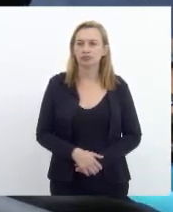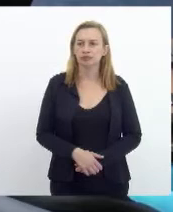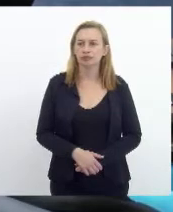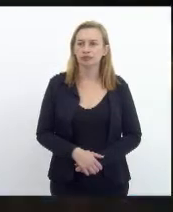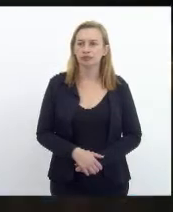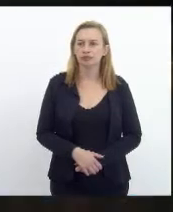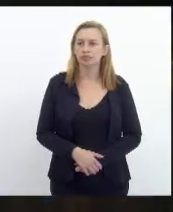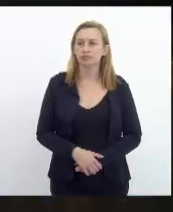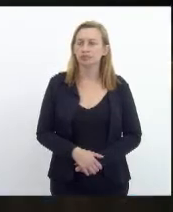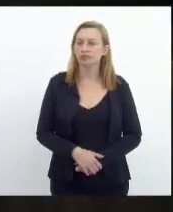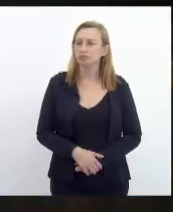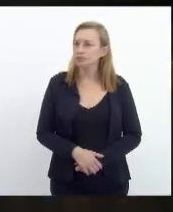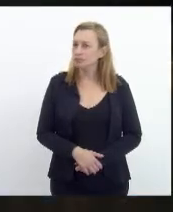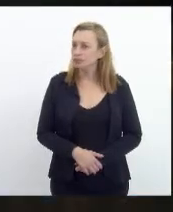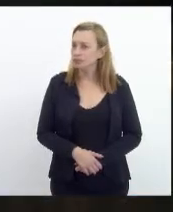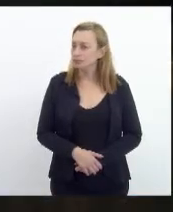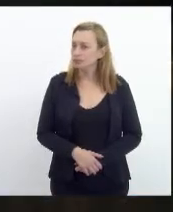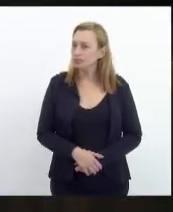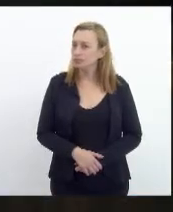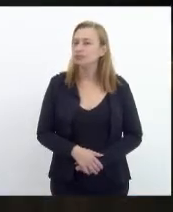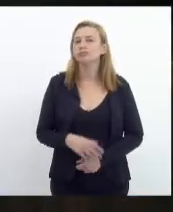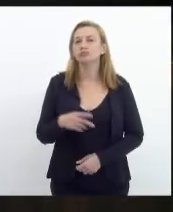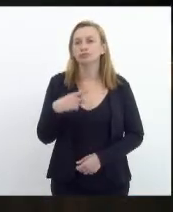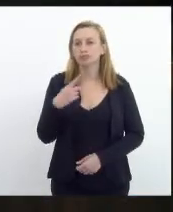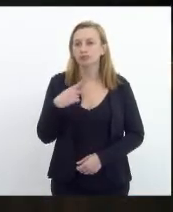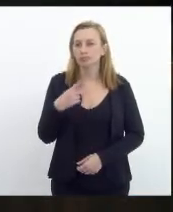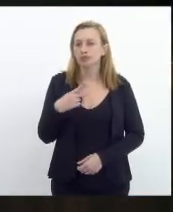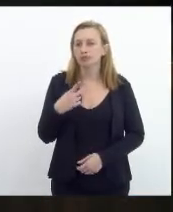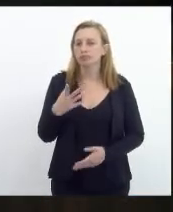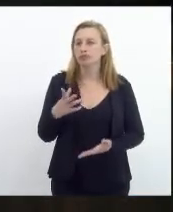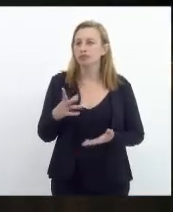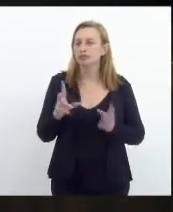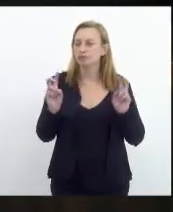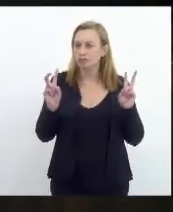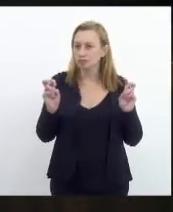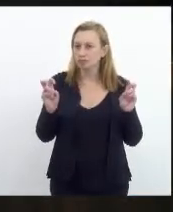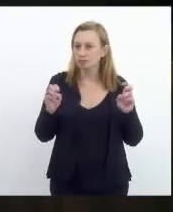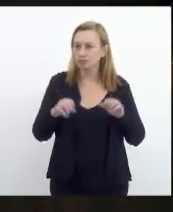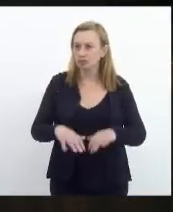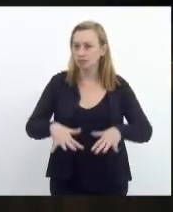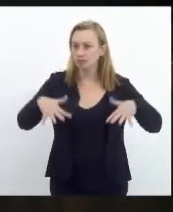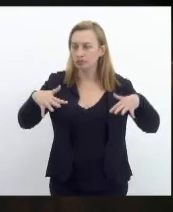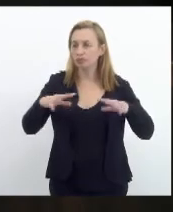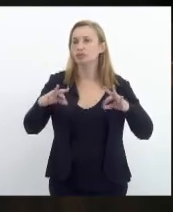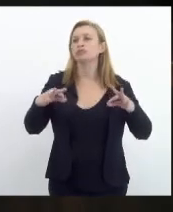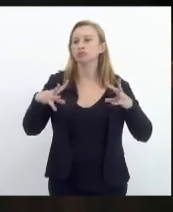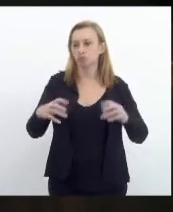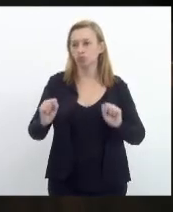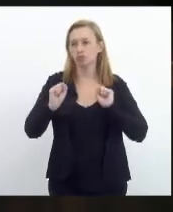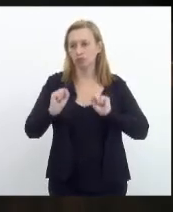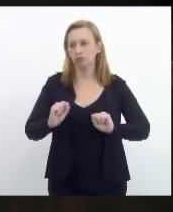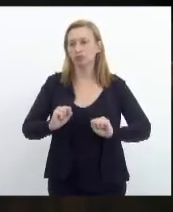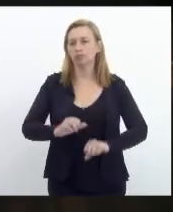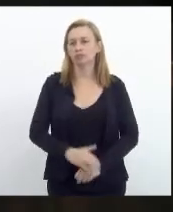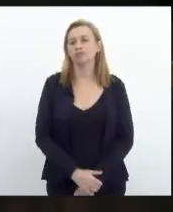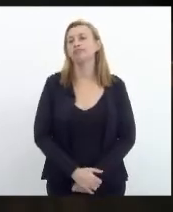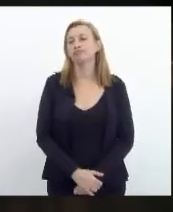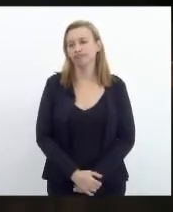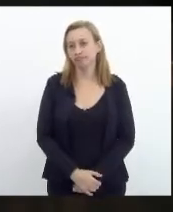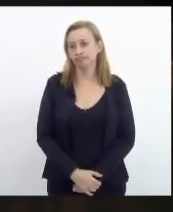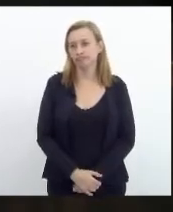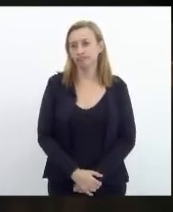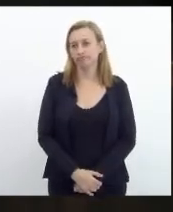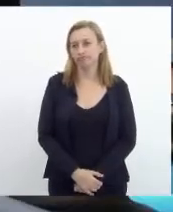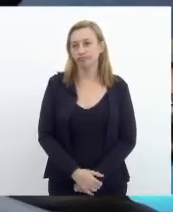São os pareceres de quando formos enfrentar a matéria definitivamente no plenário. Tudo é possível. Depende do